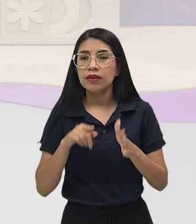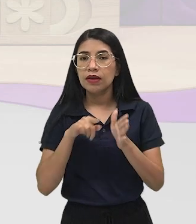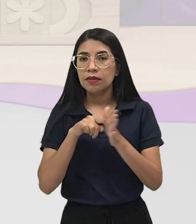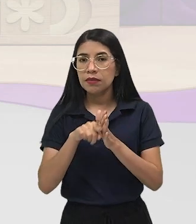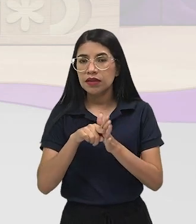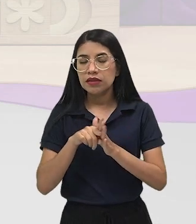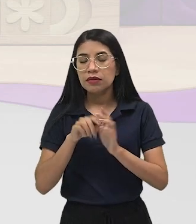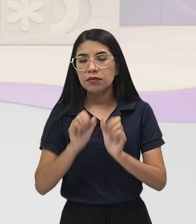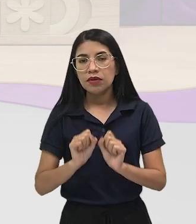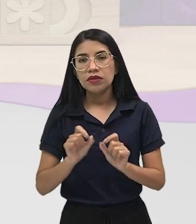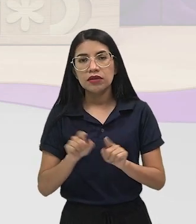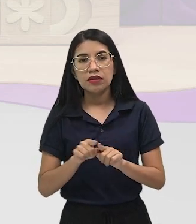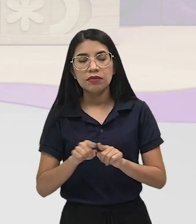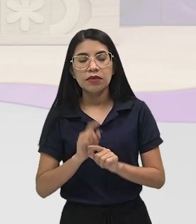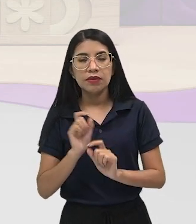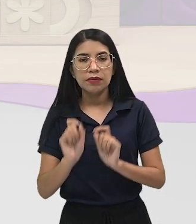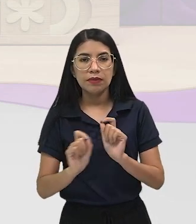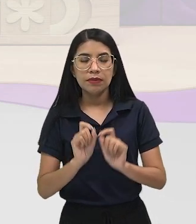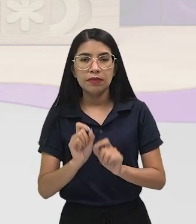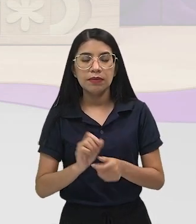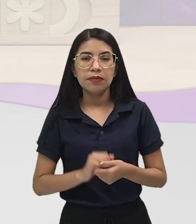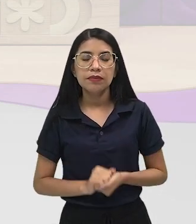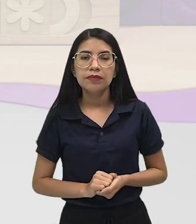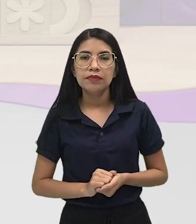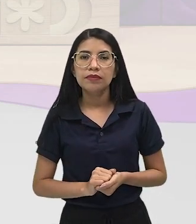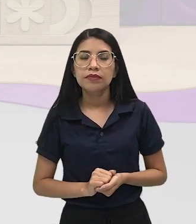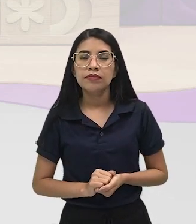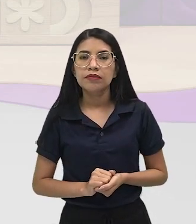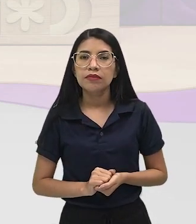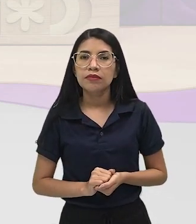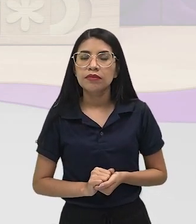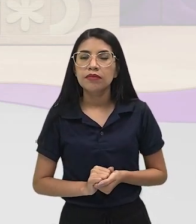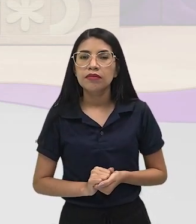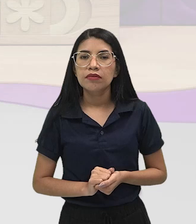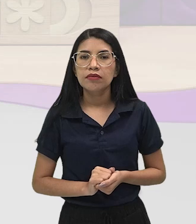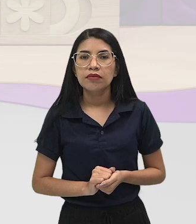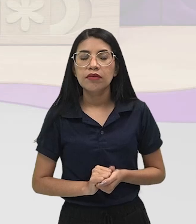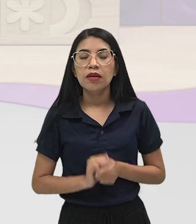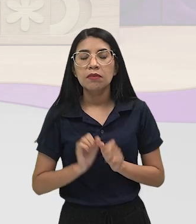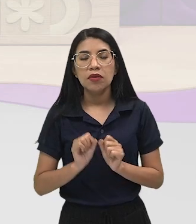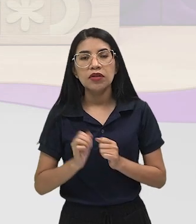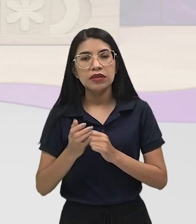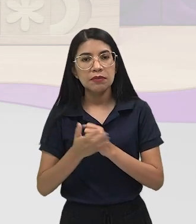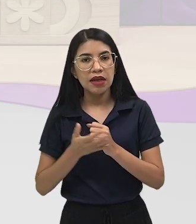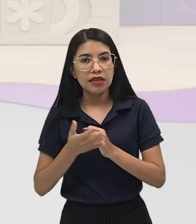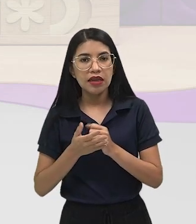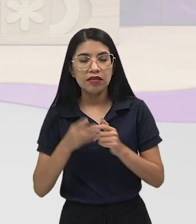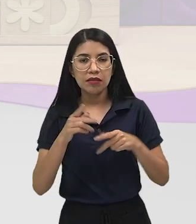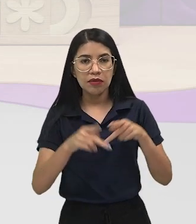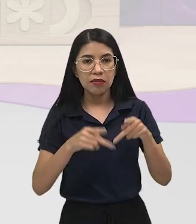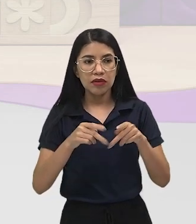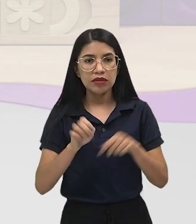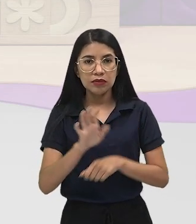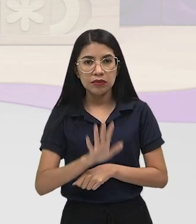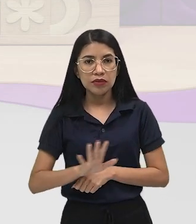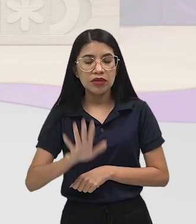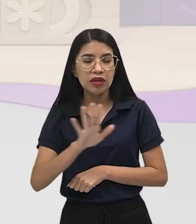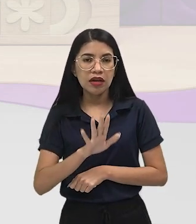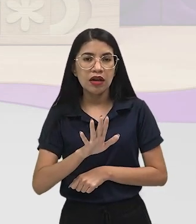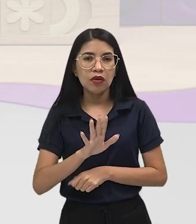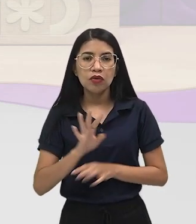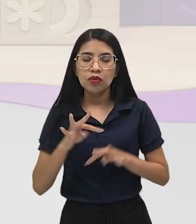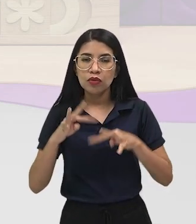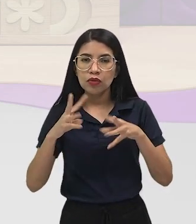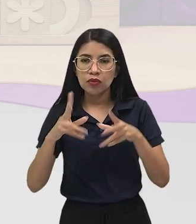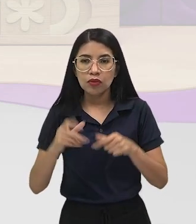pesquisa, ela pode ser em cima de toda uma população, toda. Ninguém vai ficar